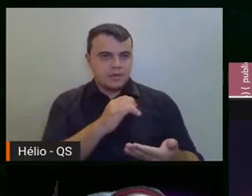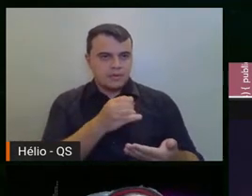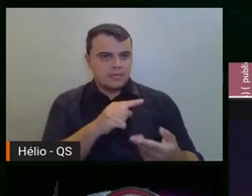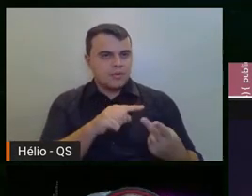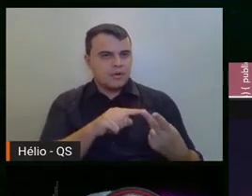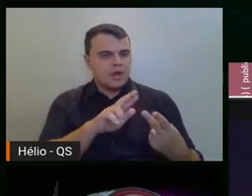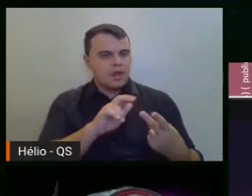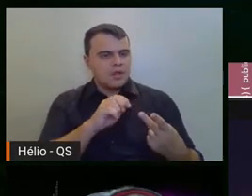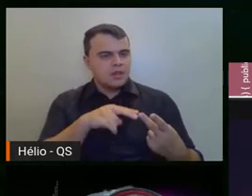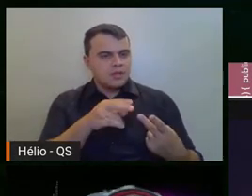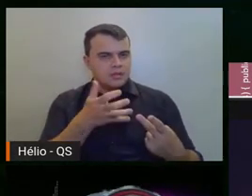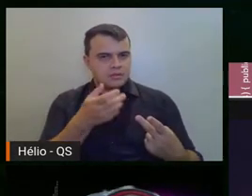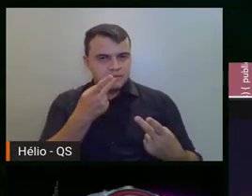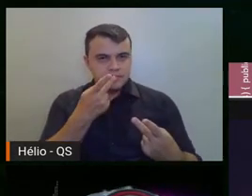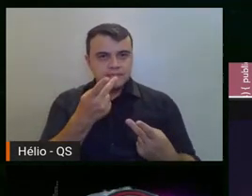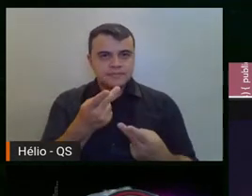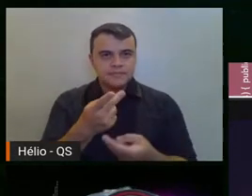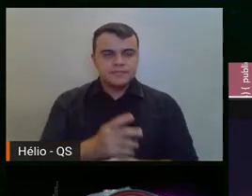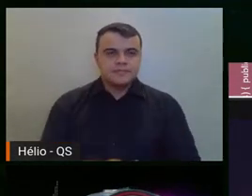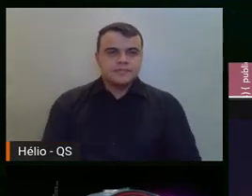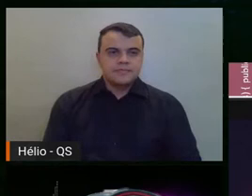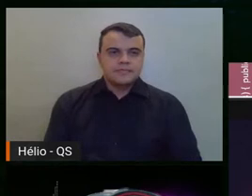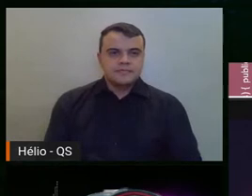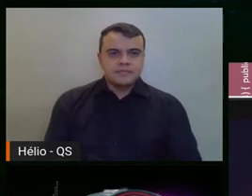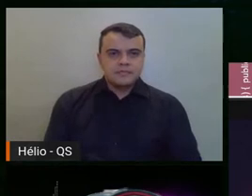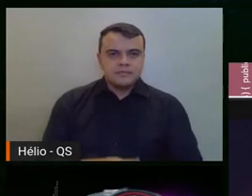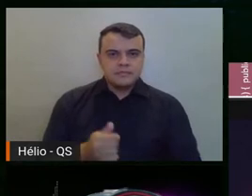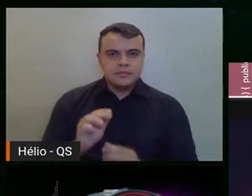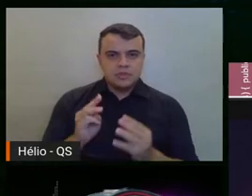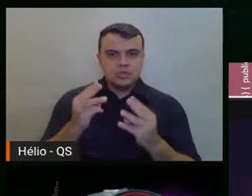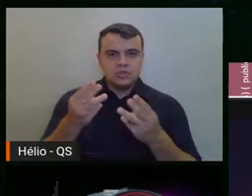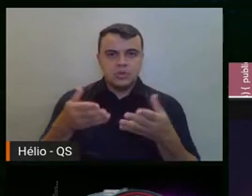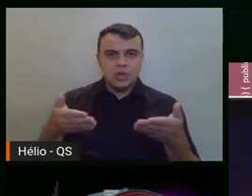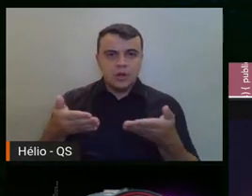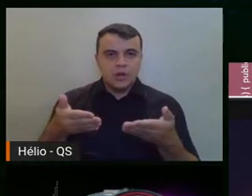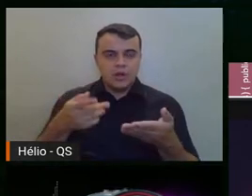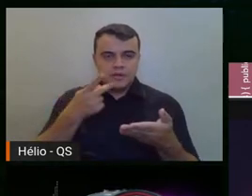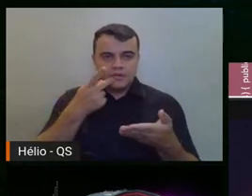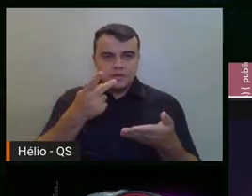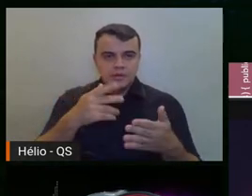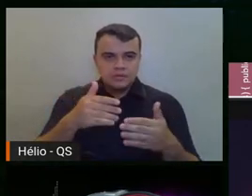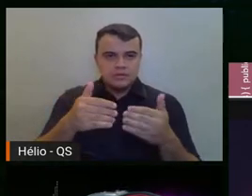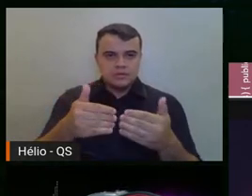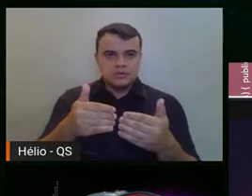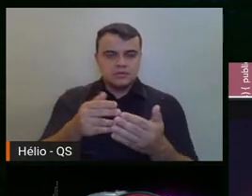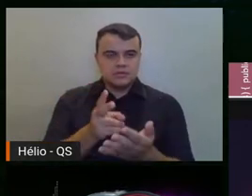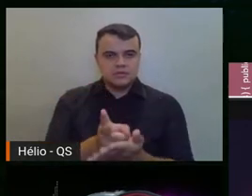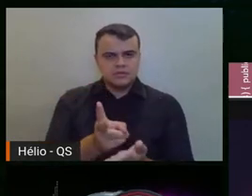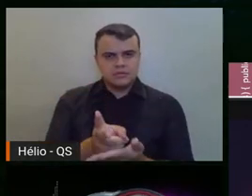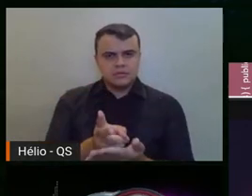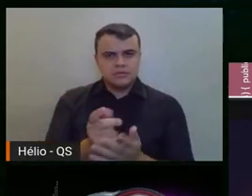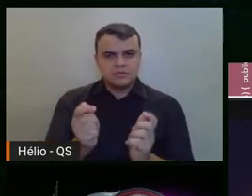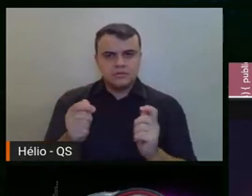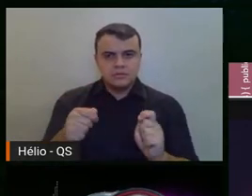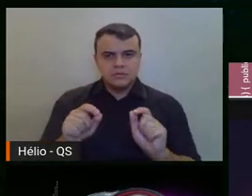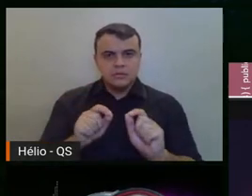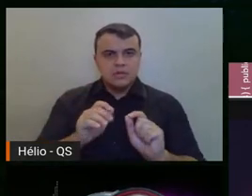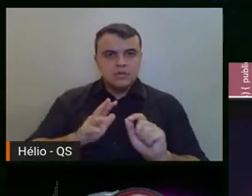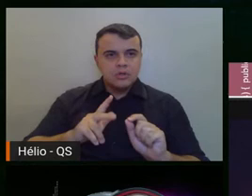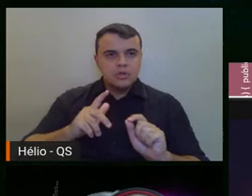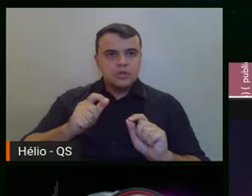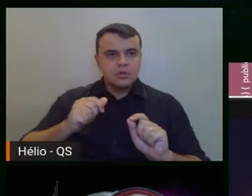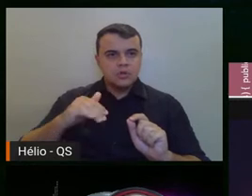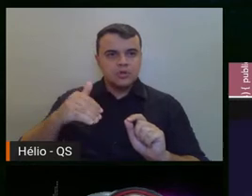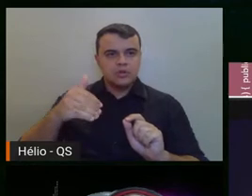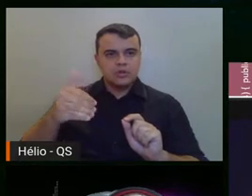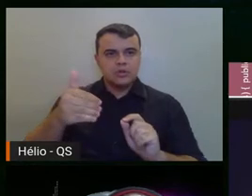caso queiram falar alguma coisa não show de bola Vamos vamos daqui a pouco passando para frente e daí antes de da gente avançar